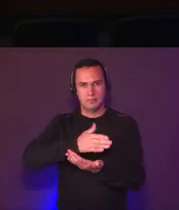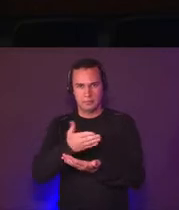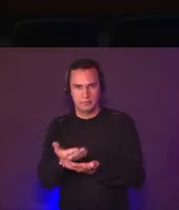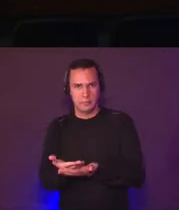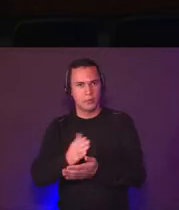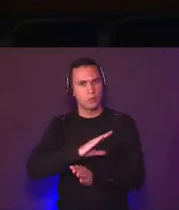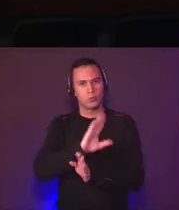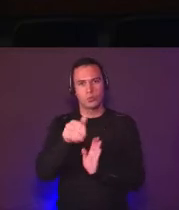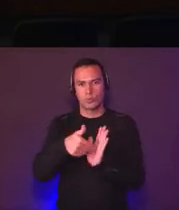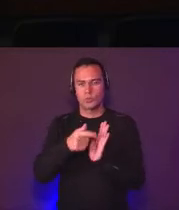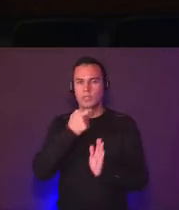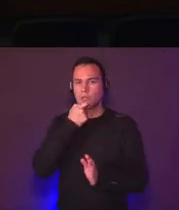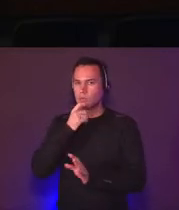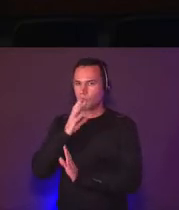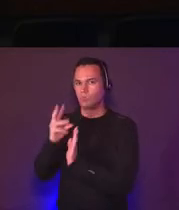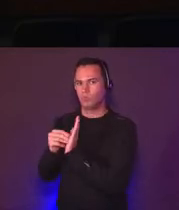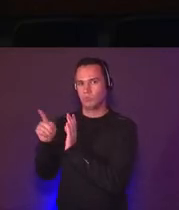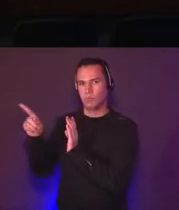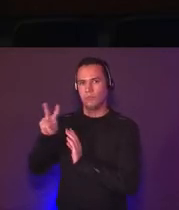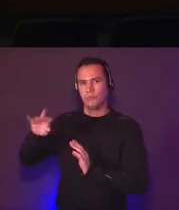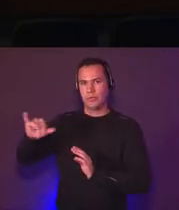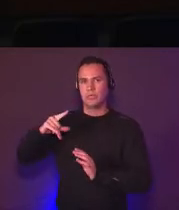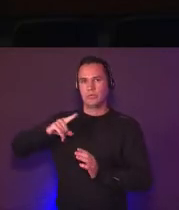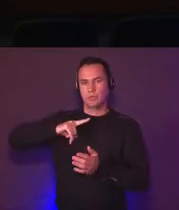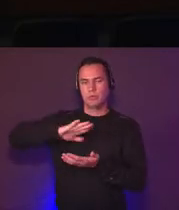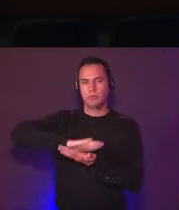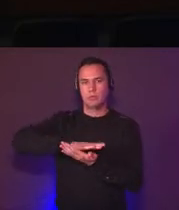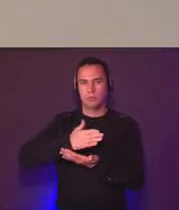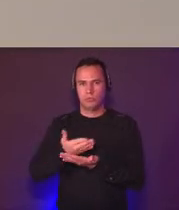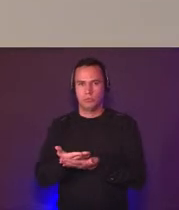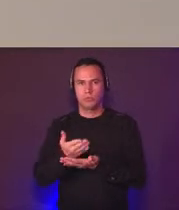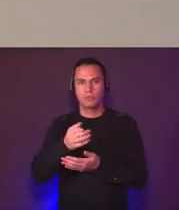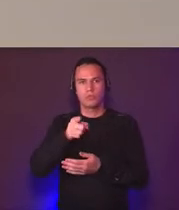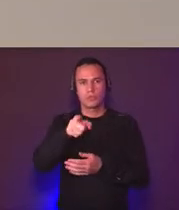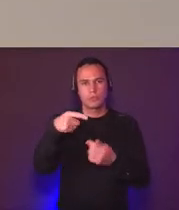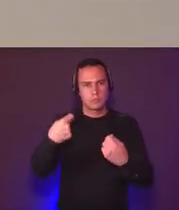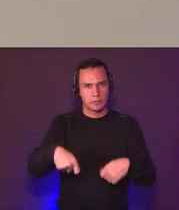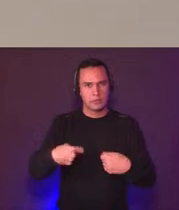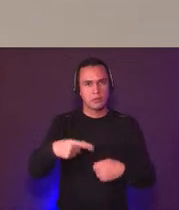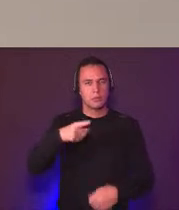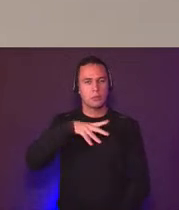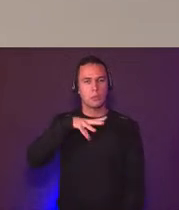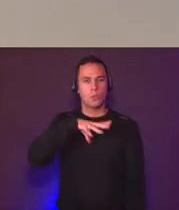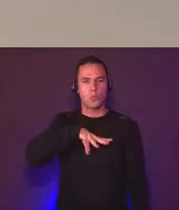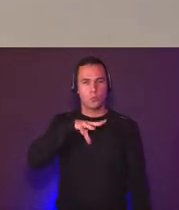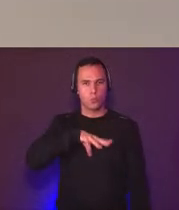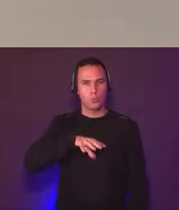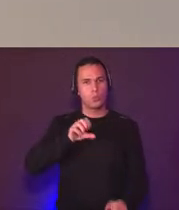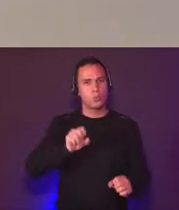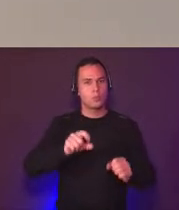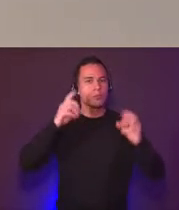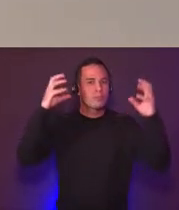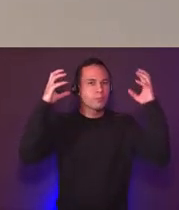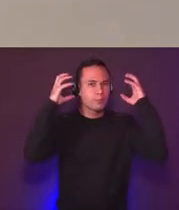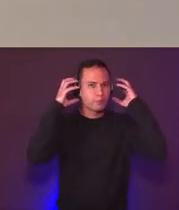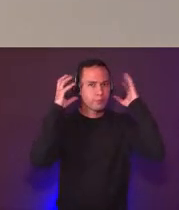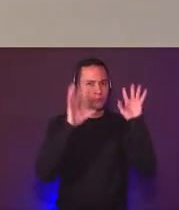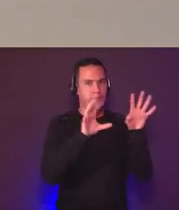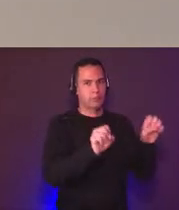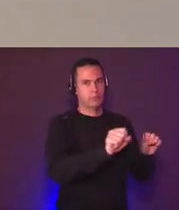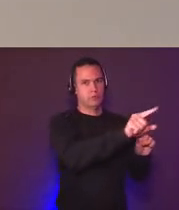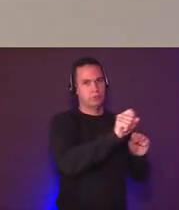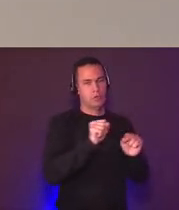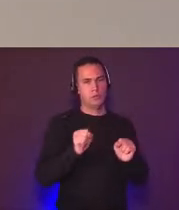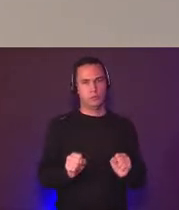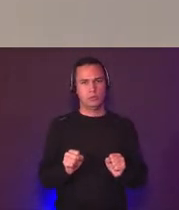ser totalmente em inglês, e a gente tem tradutores, então quem precisar, corre lá, né, se já não